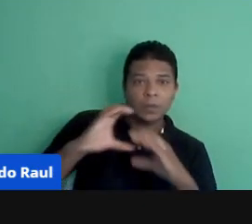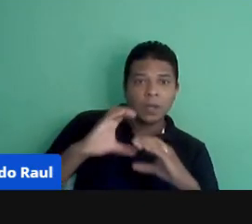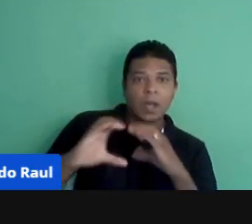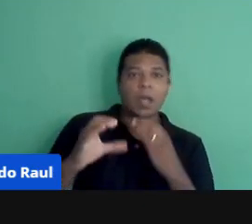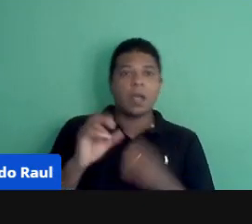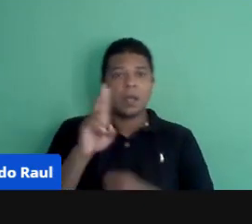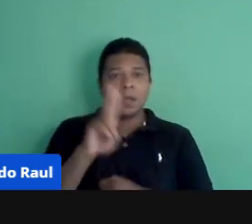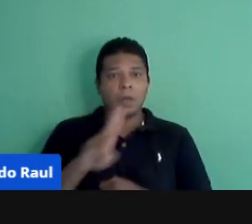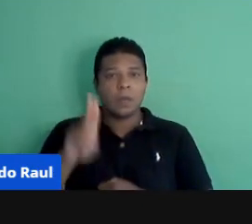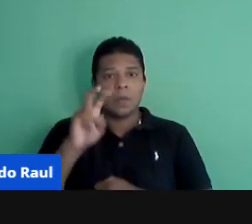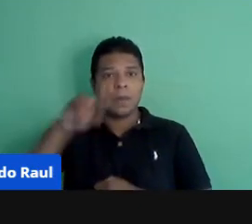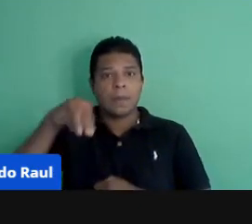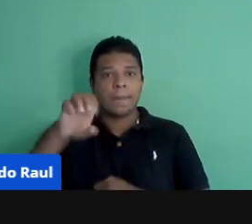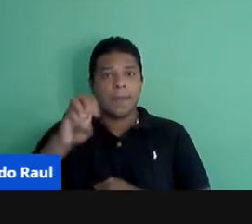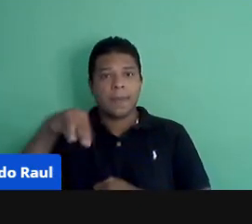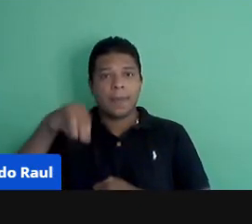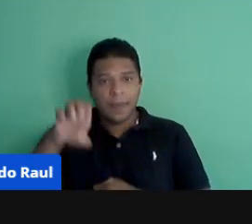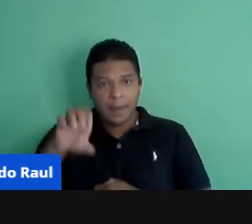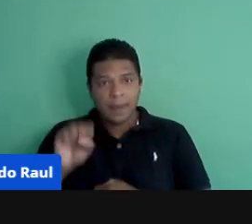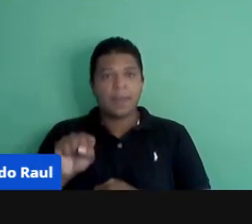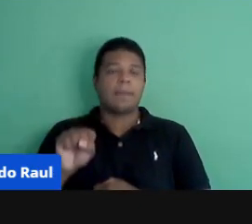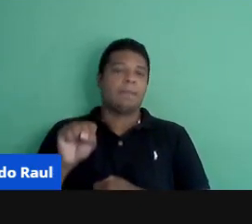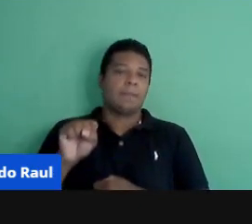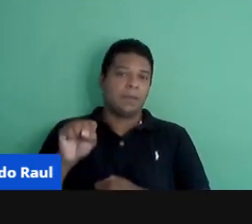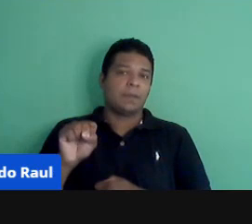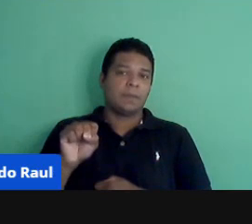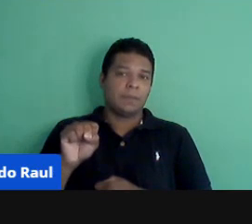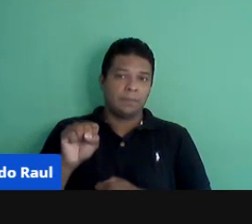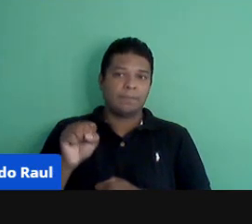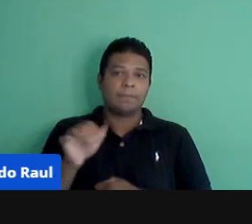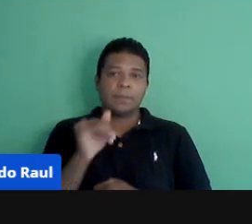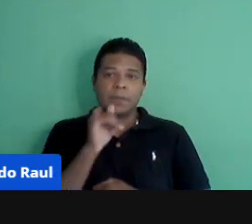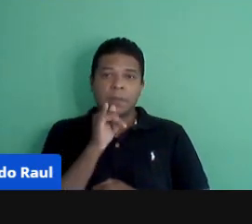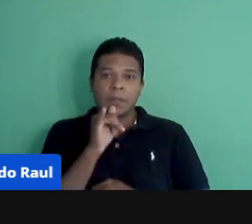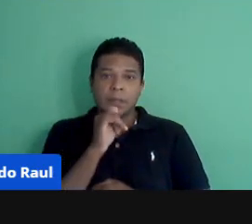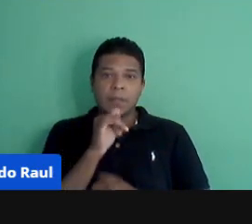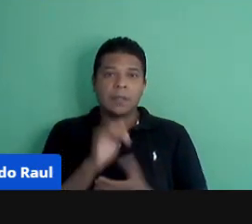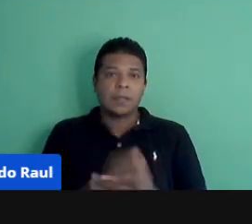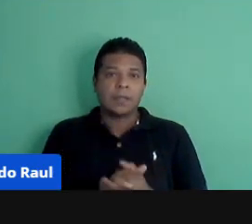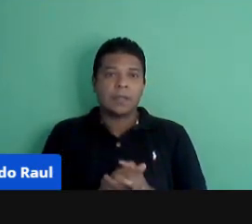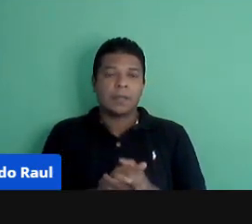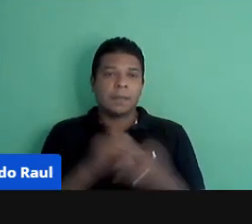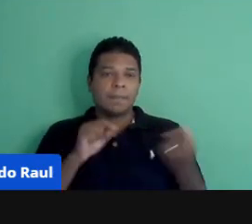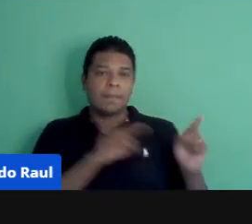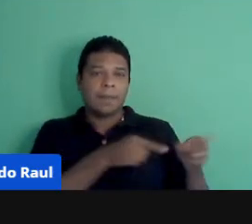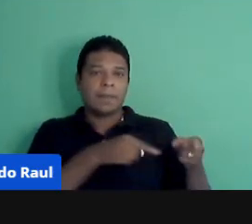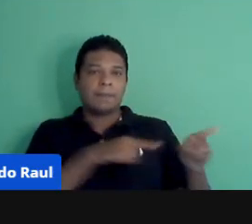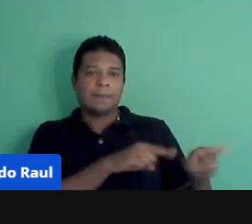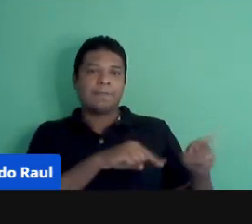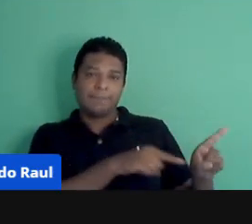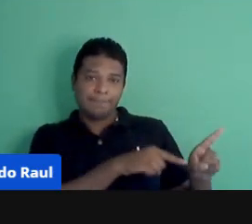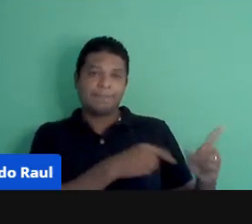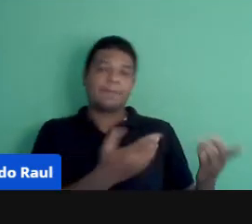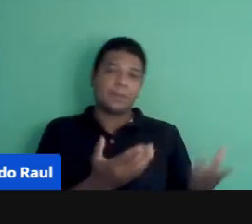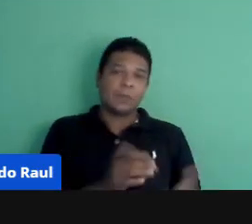de memes para, né, por exemplo, ironizar uma situação ou para